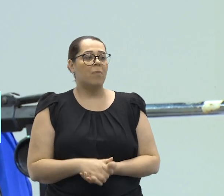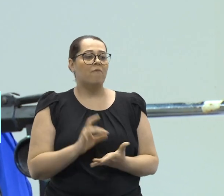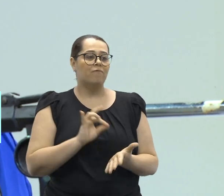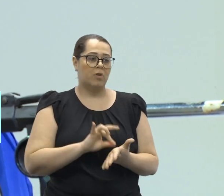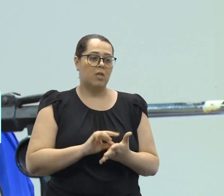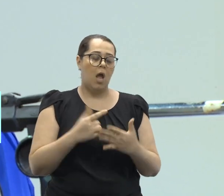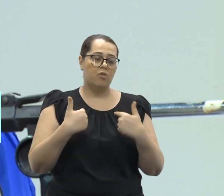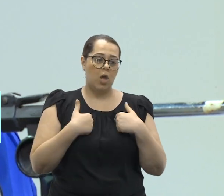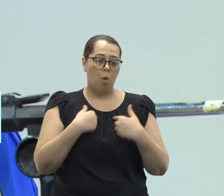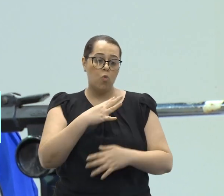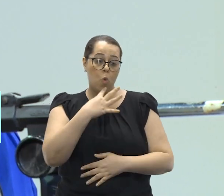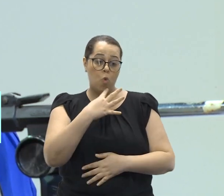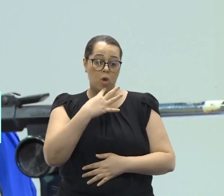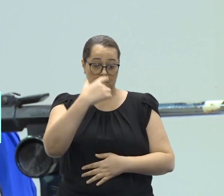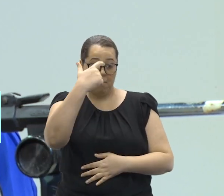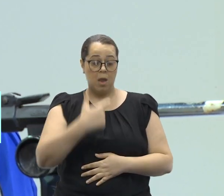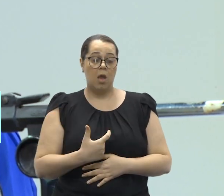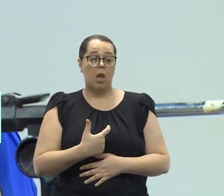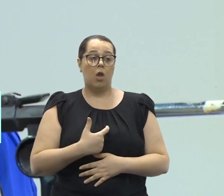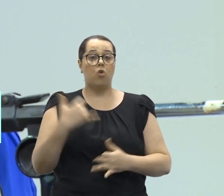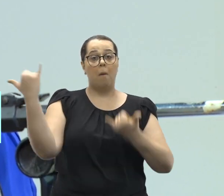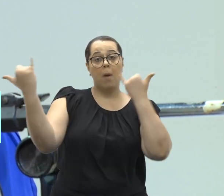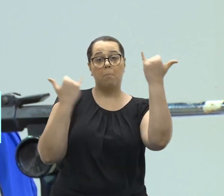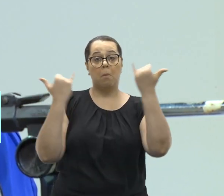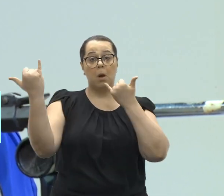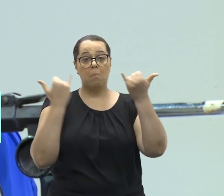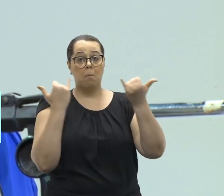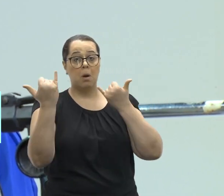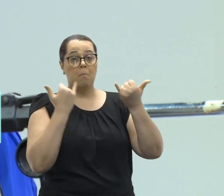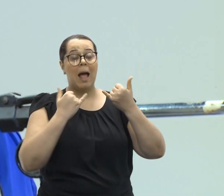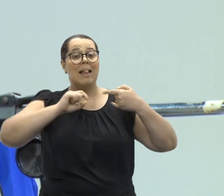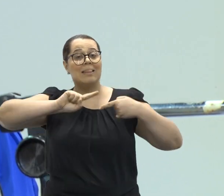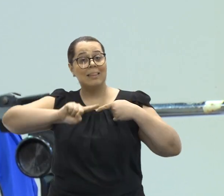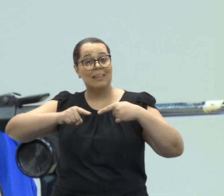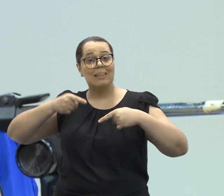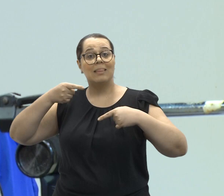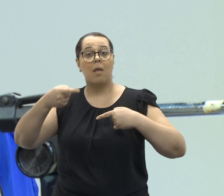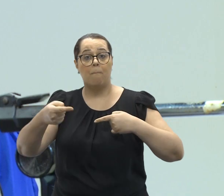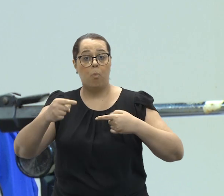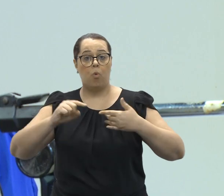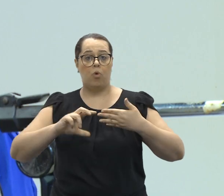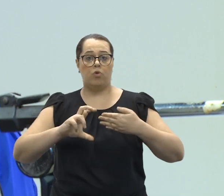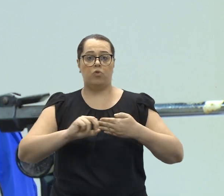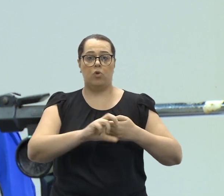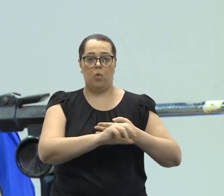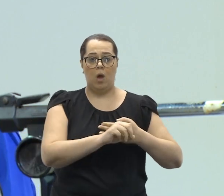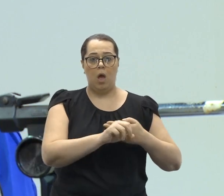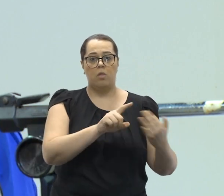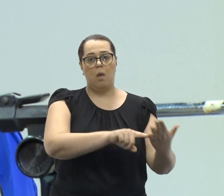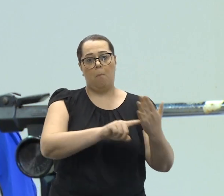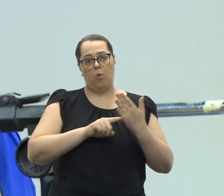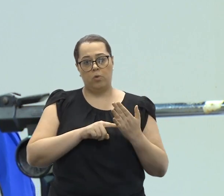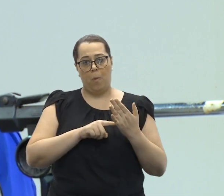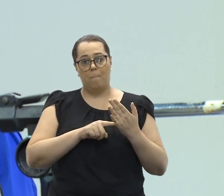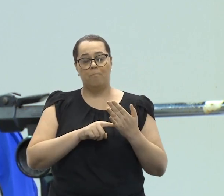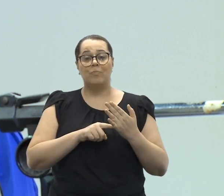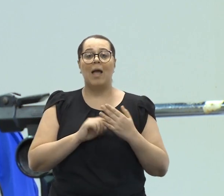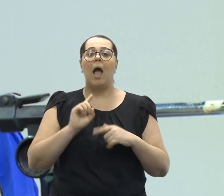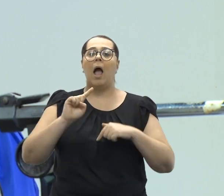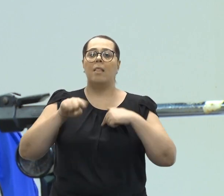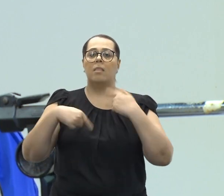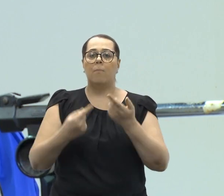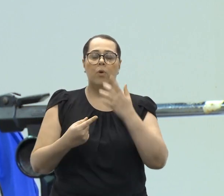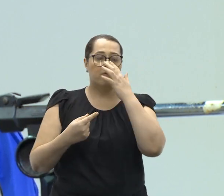eu tive conhecimento de muitas informações, né, depois que eu fui diagnosticada. Curiosamente, eu fui fazer